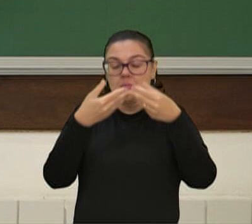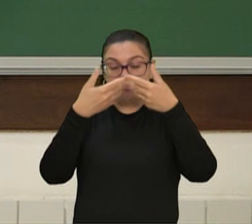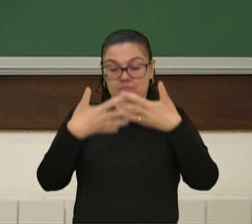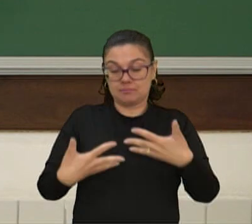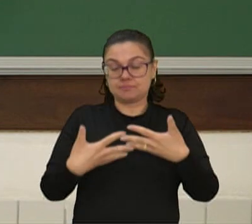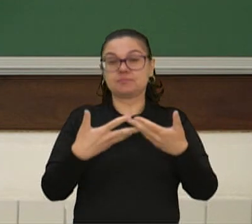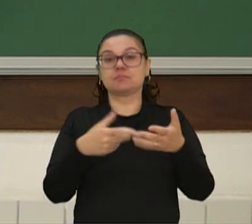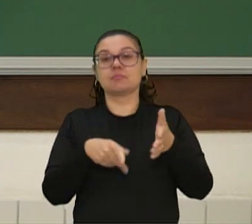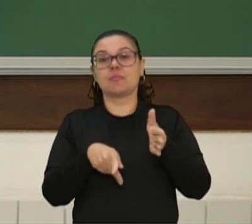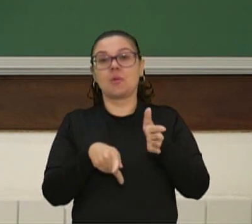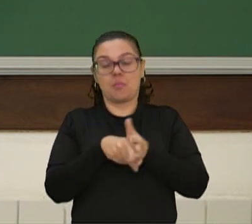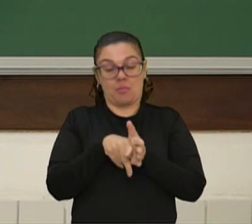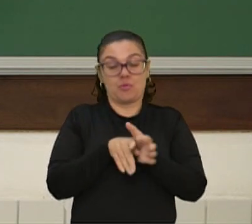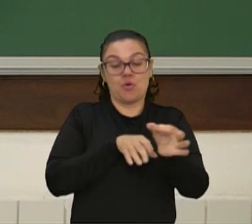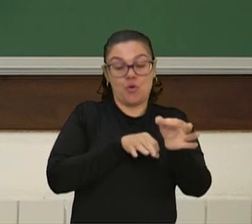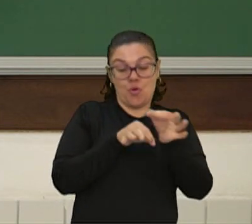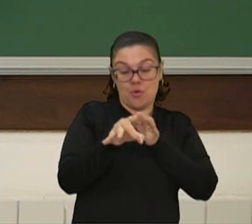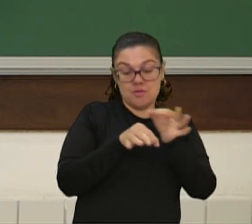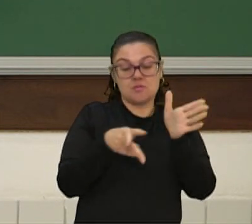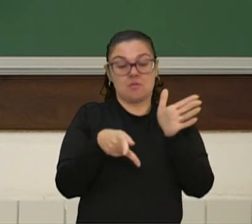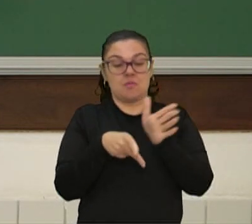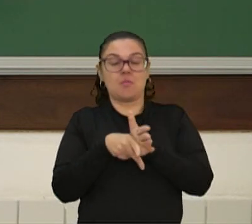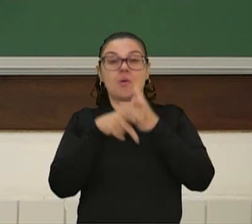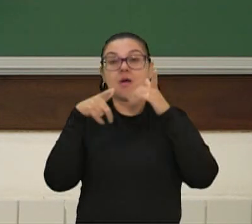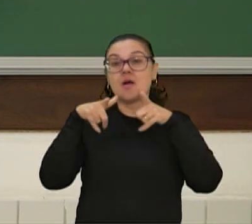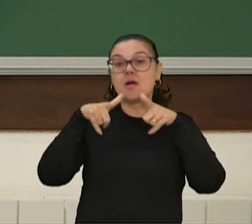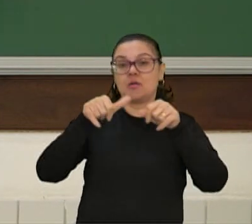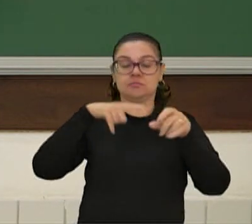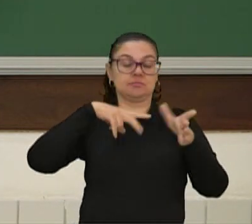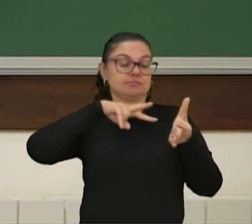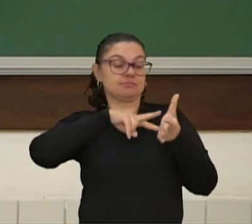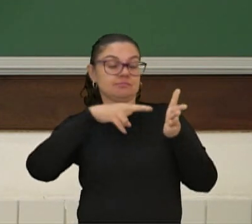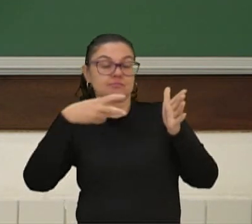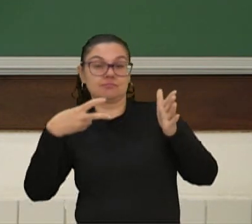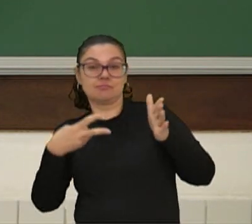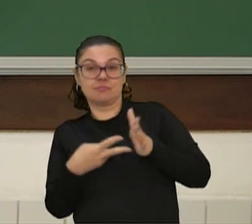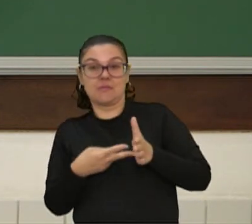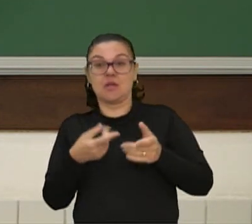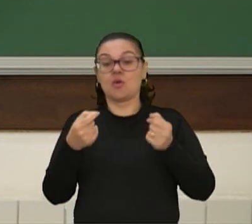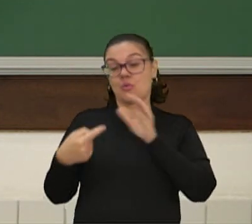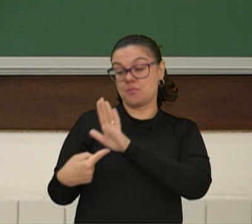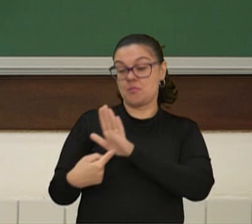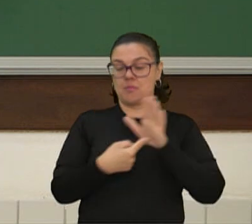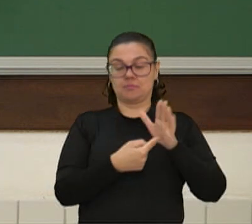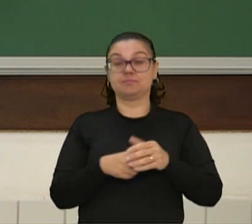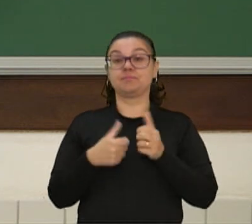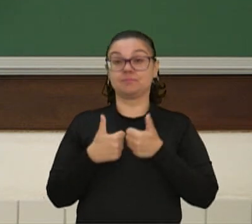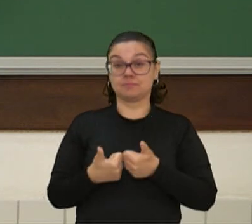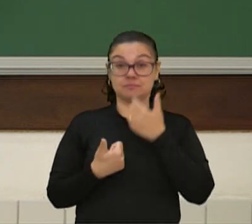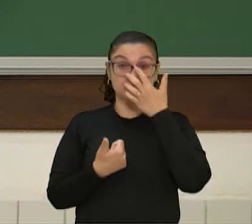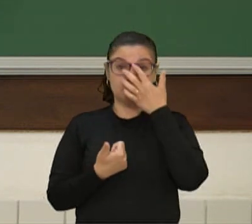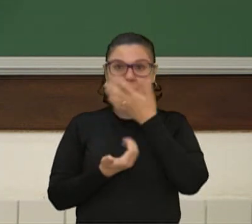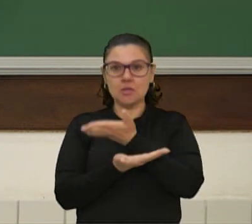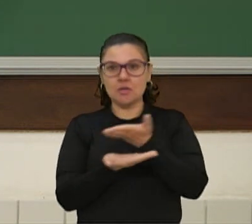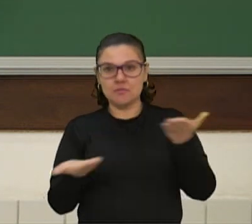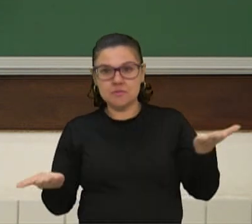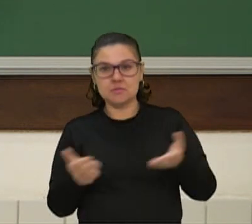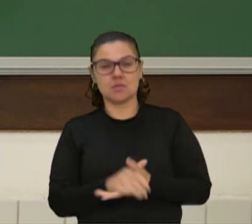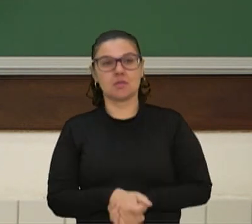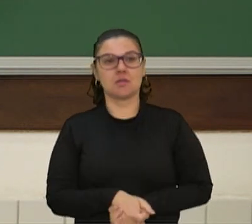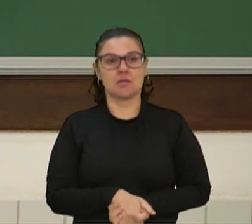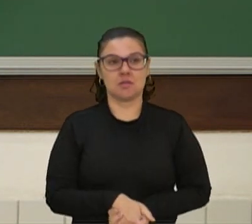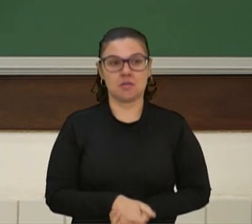recurso de mecânica da língua que tem um significado, se projeta semanticamente. Pessoal, o que eu tinha para